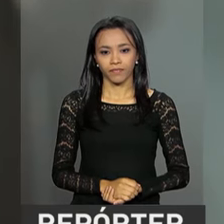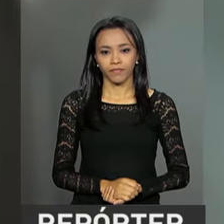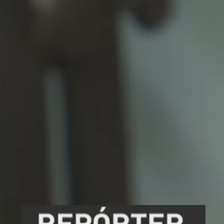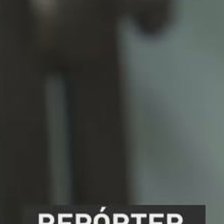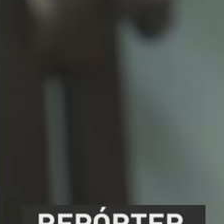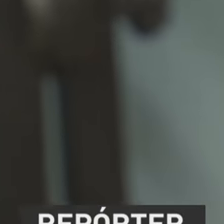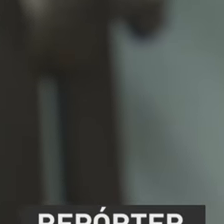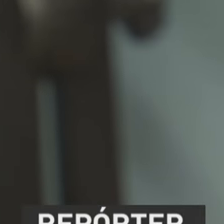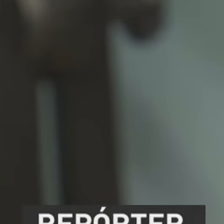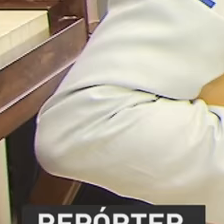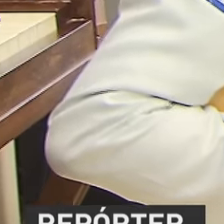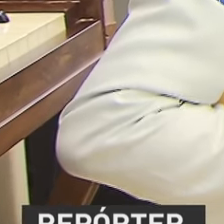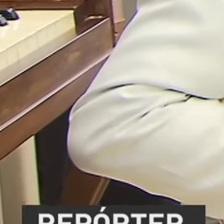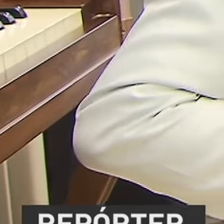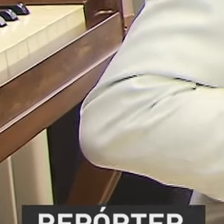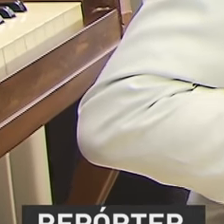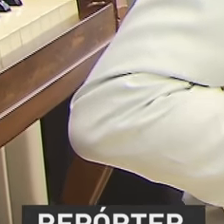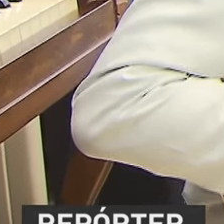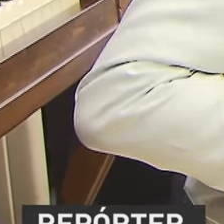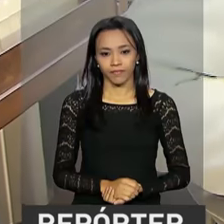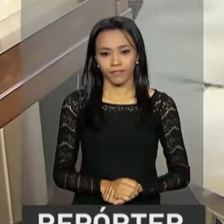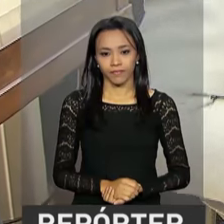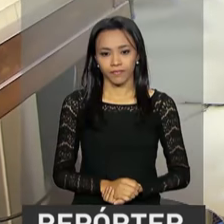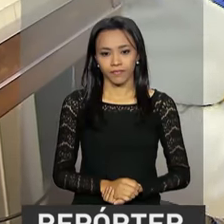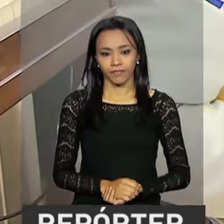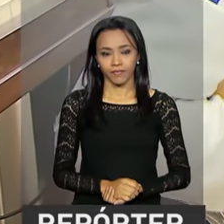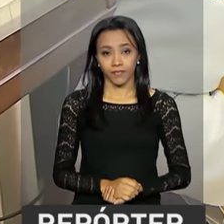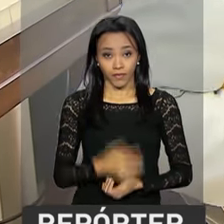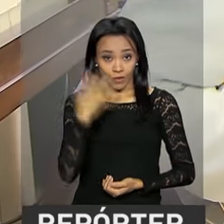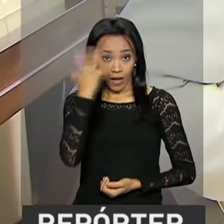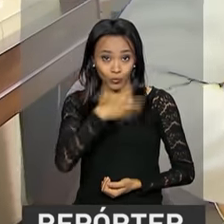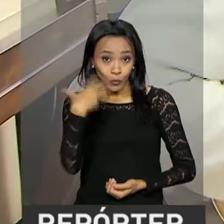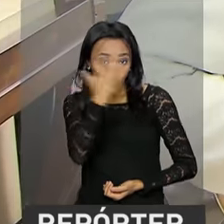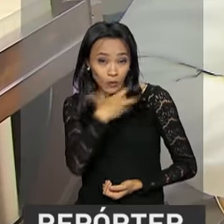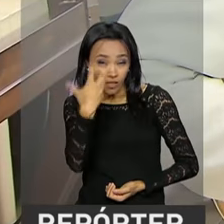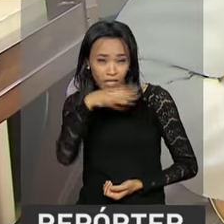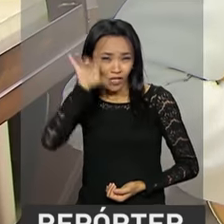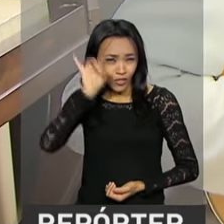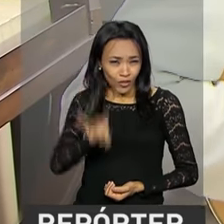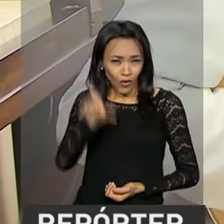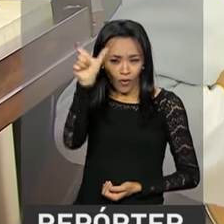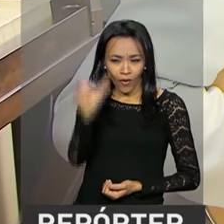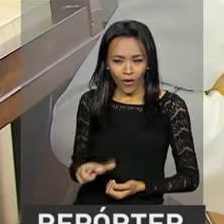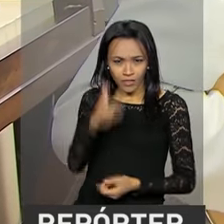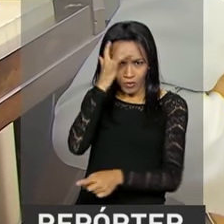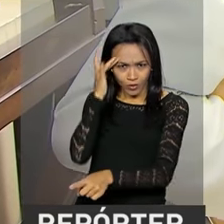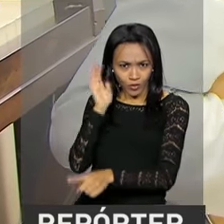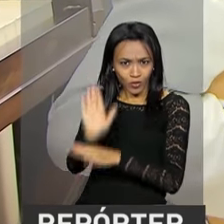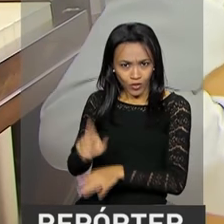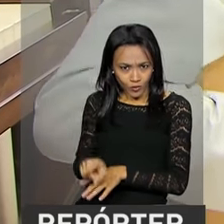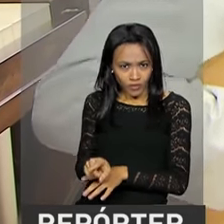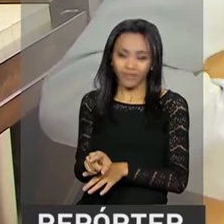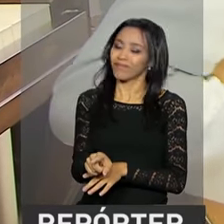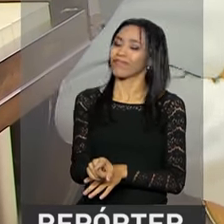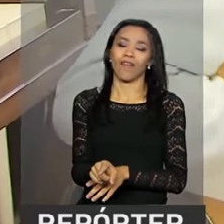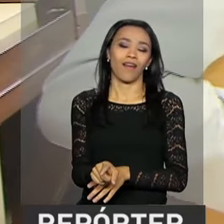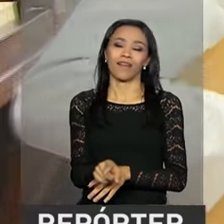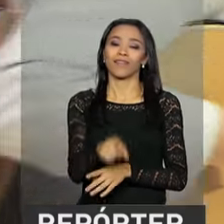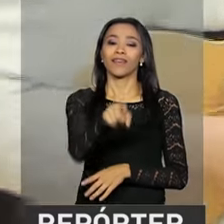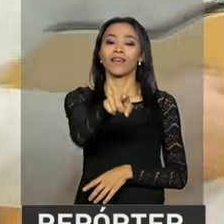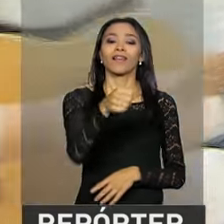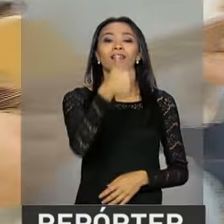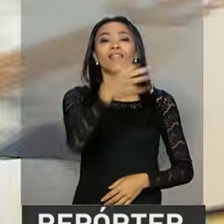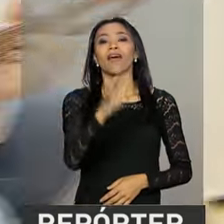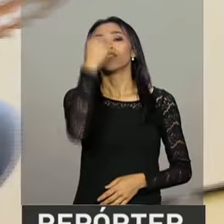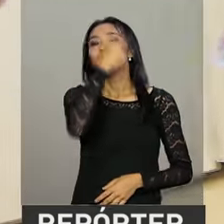que vencer. Ah, e quem pensa que o tratamento com a música ajuda só os pacientes está muito enganado. Eu passo 10